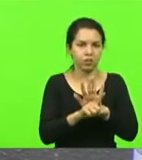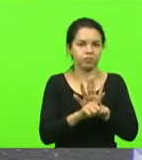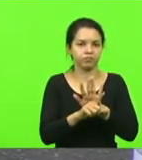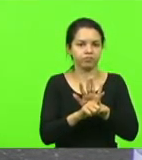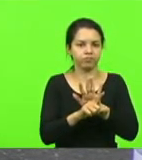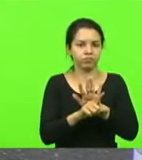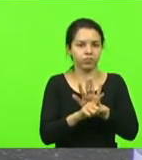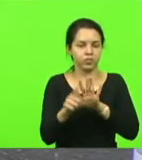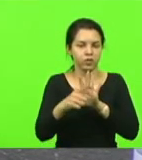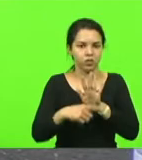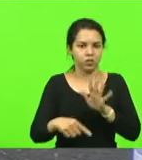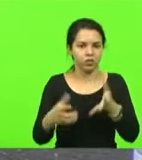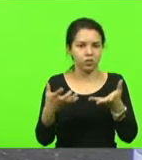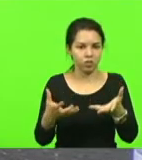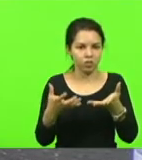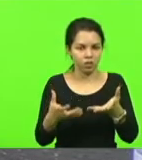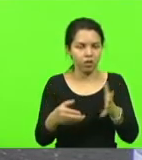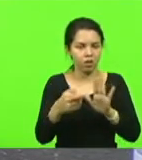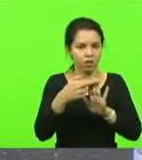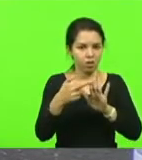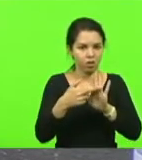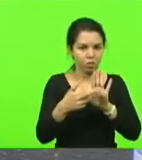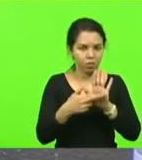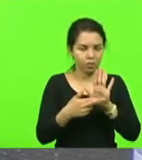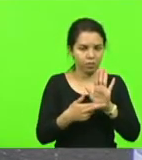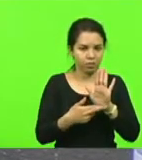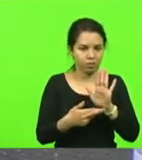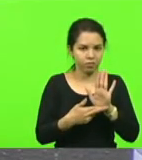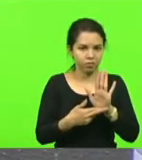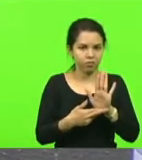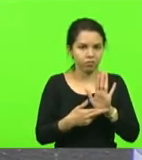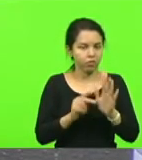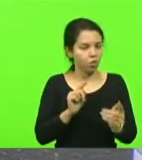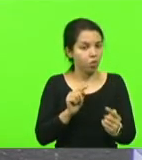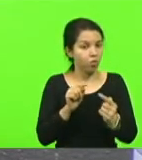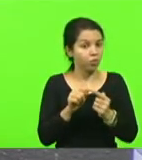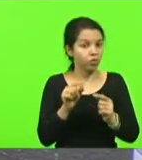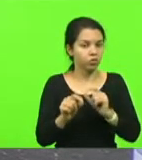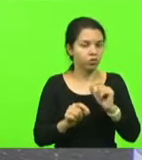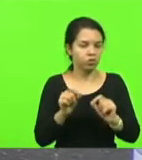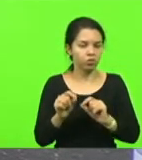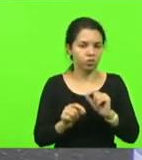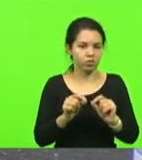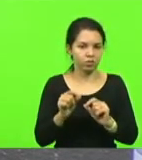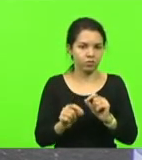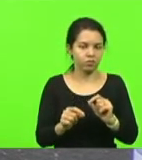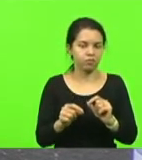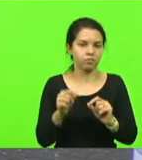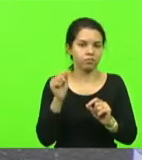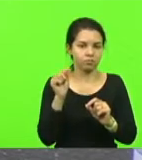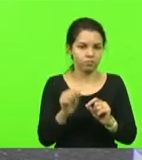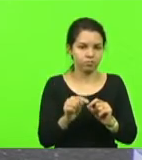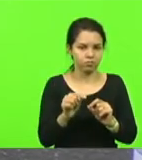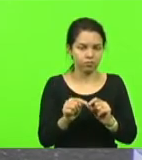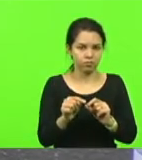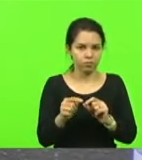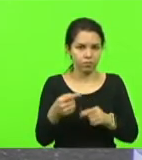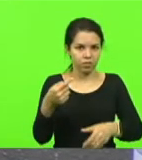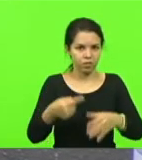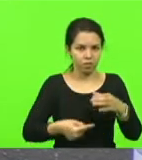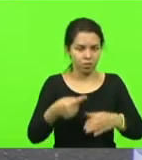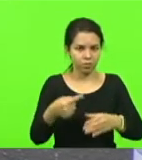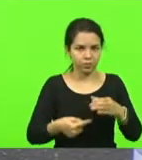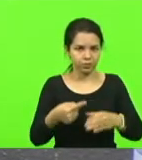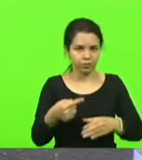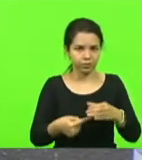busca regulamentar. Nosso objetivo desta comissão,